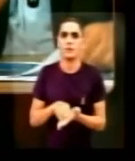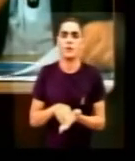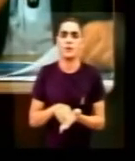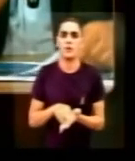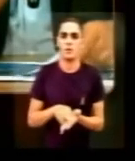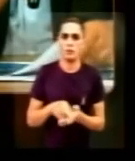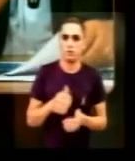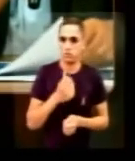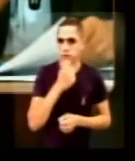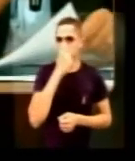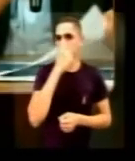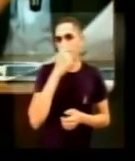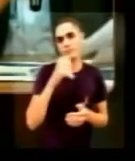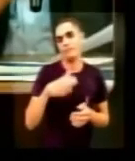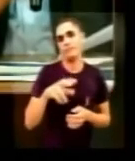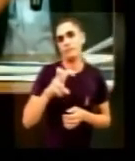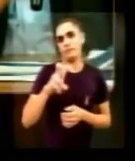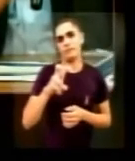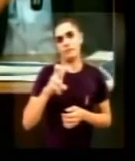55% a 60%.